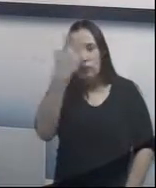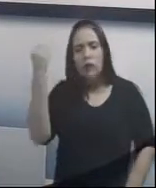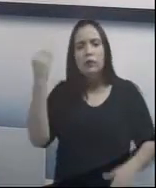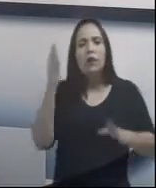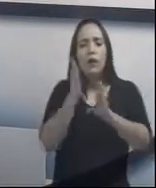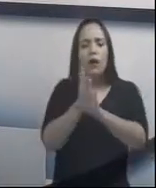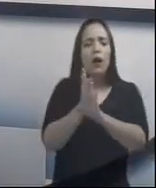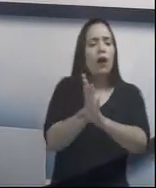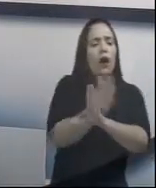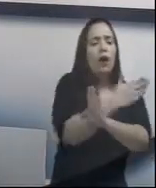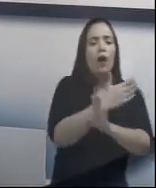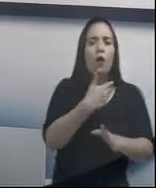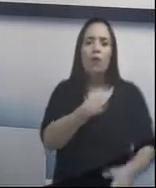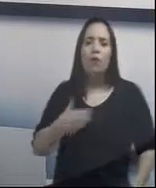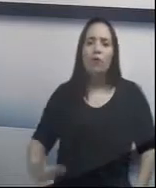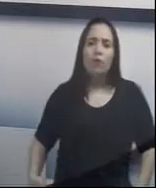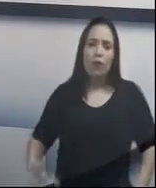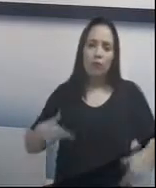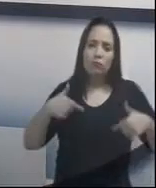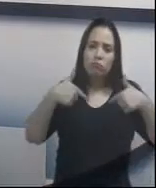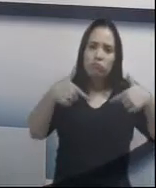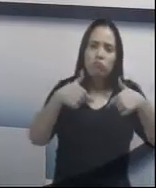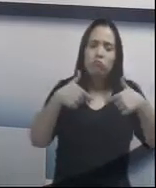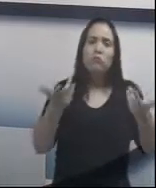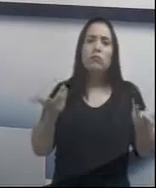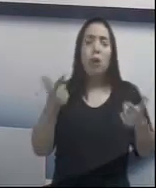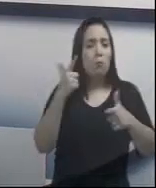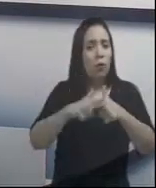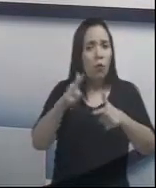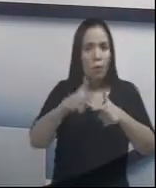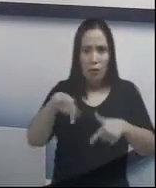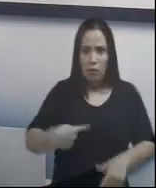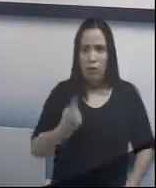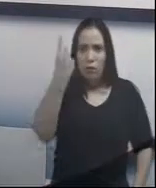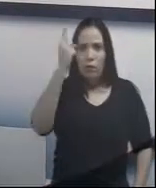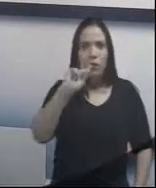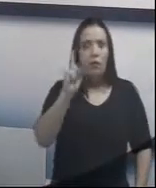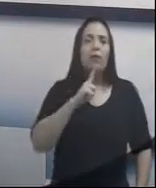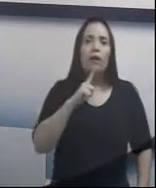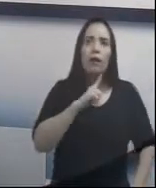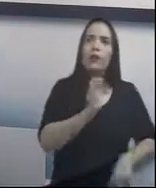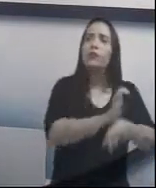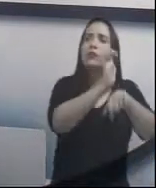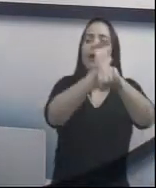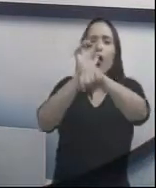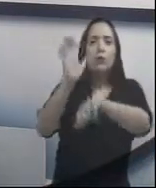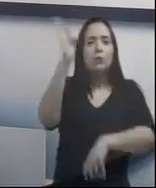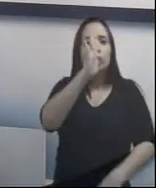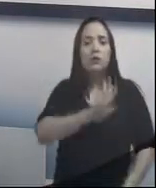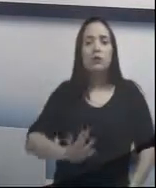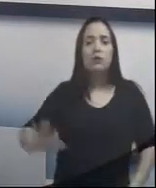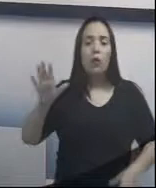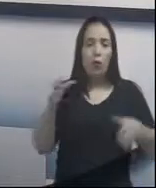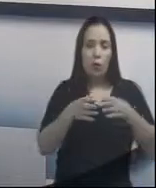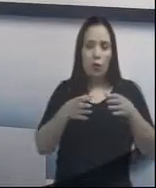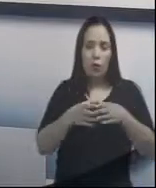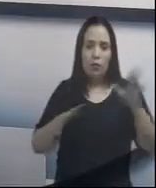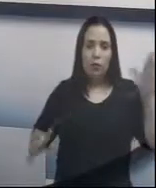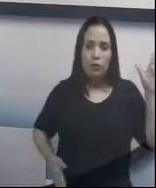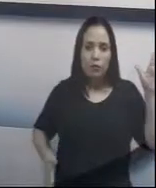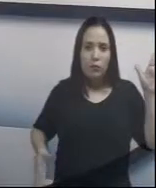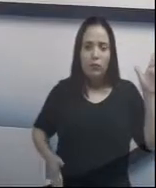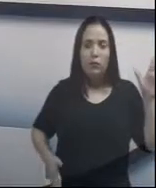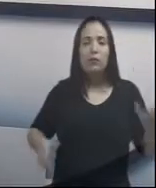problema de segurança pública é um problema nacional, grave a nível nacional, o problema de facções do